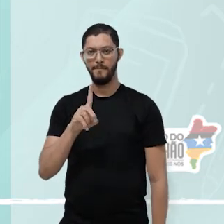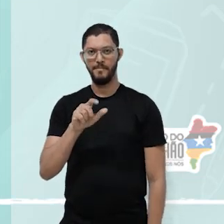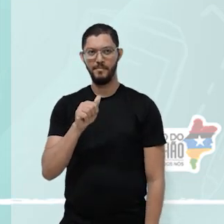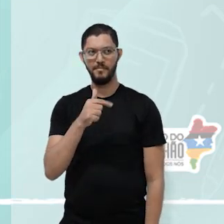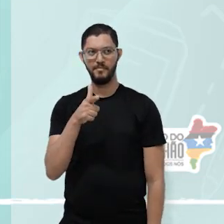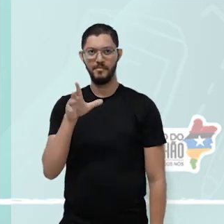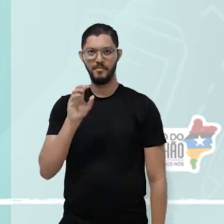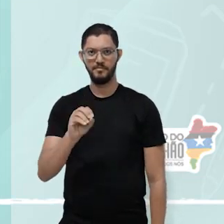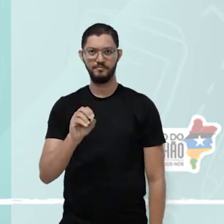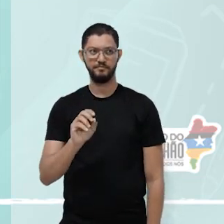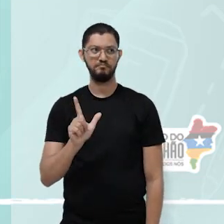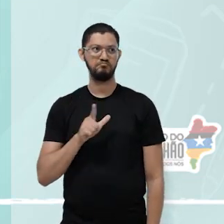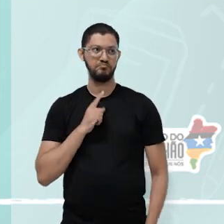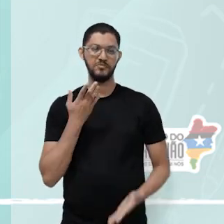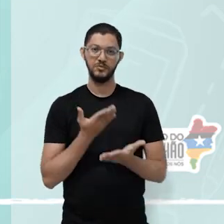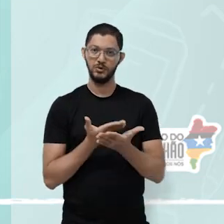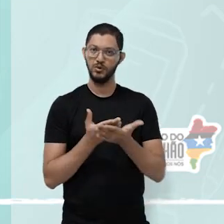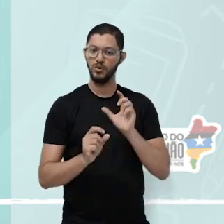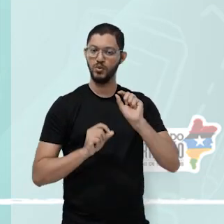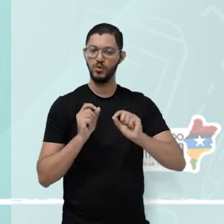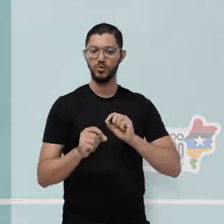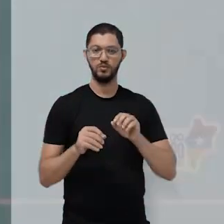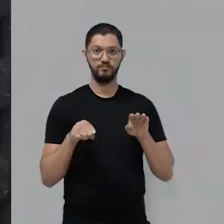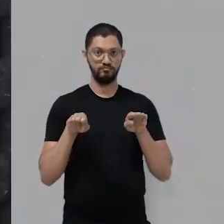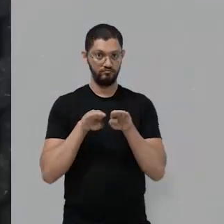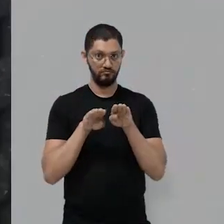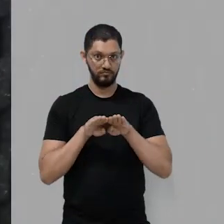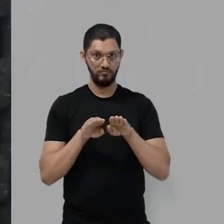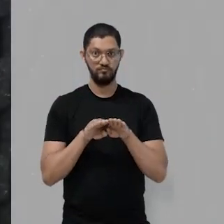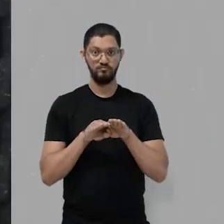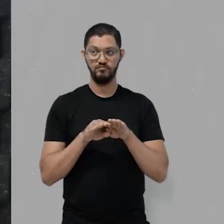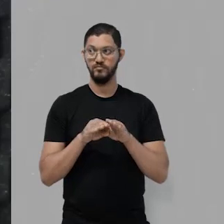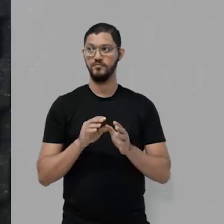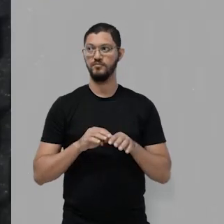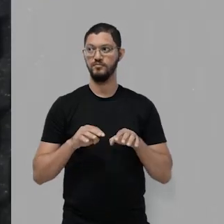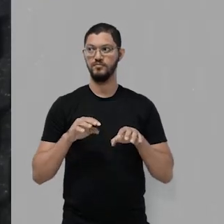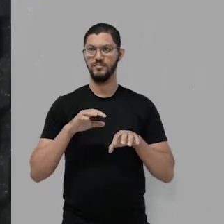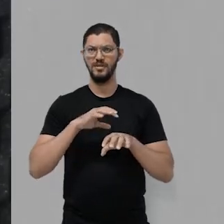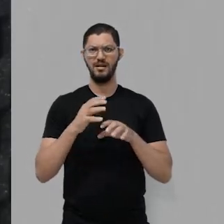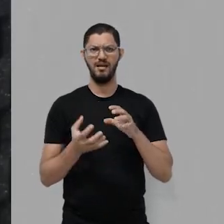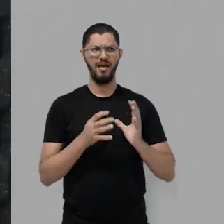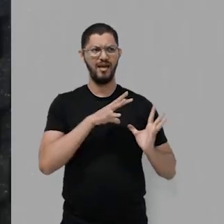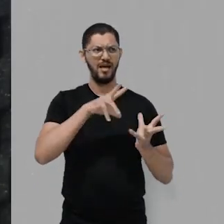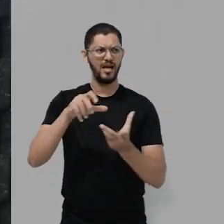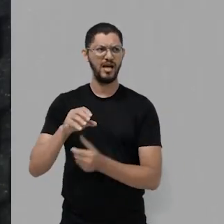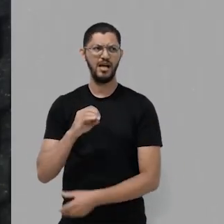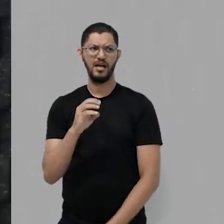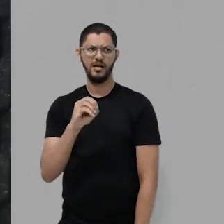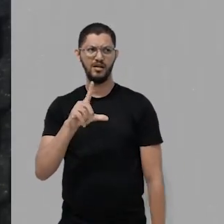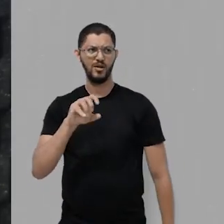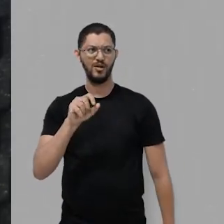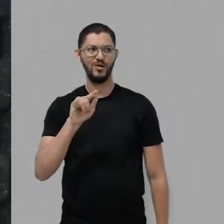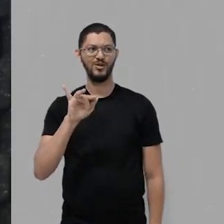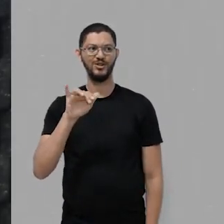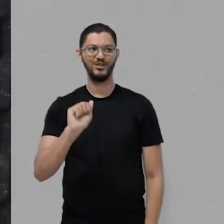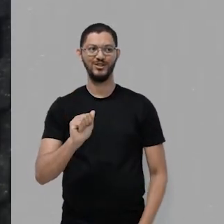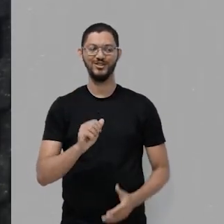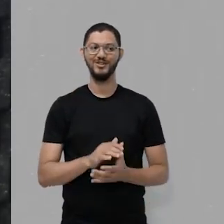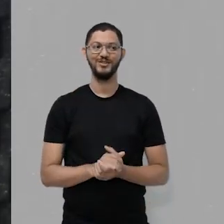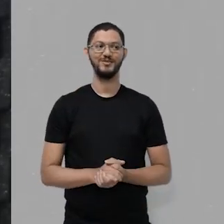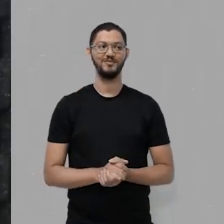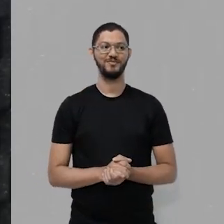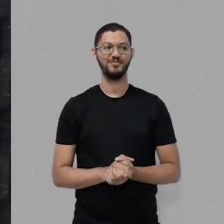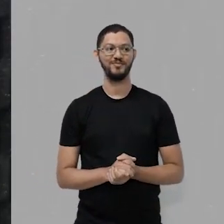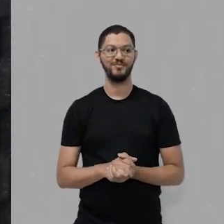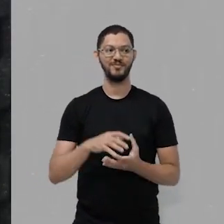já tivemos uma aula, que foi a aula sobre equilíbrio ecológico, onde nós vimos, né, qual é a regulação que existe